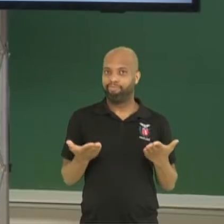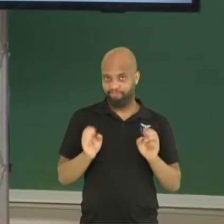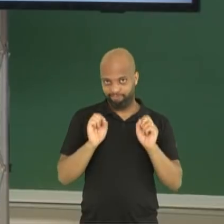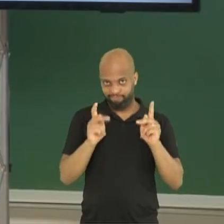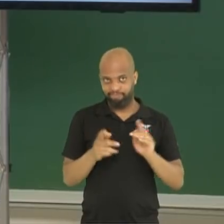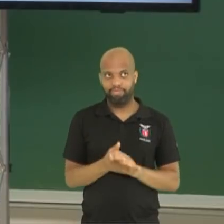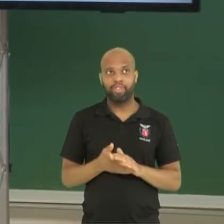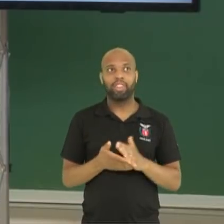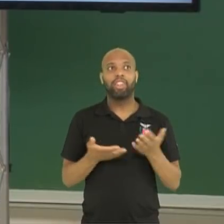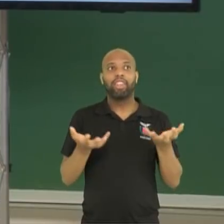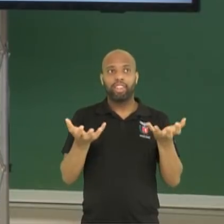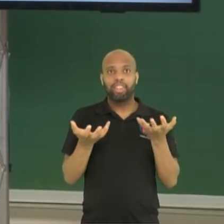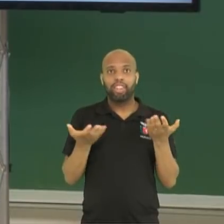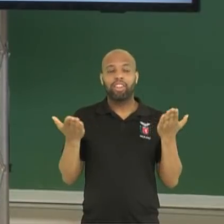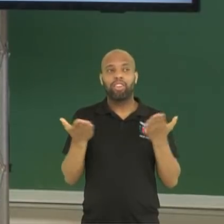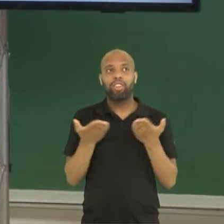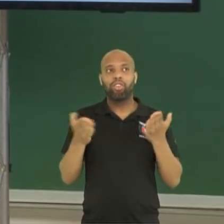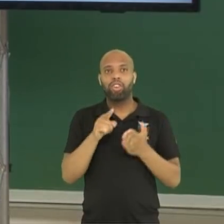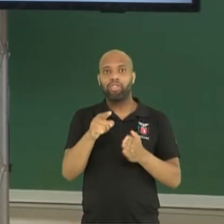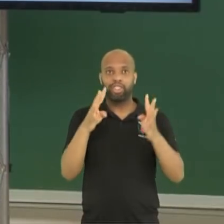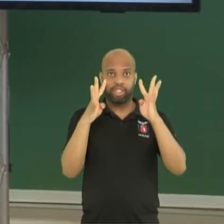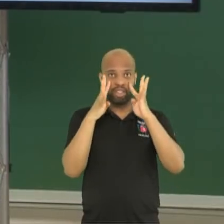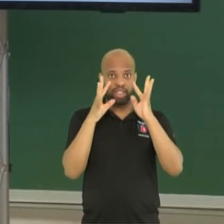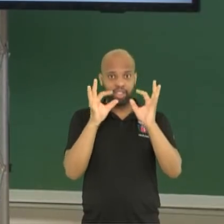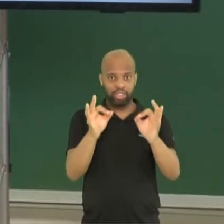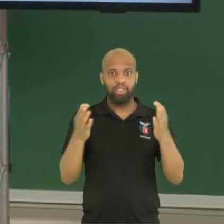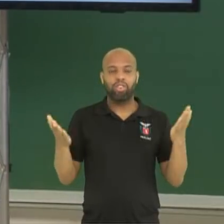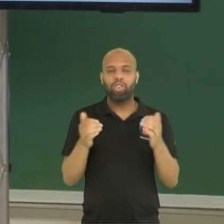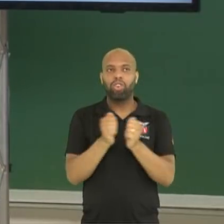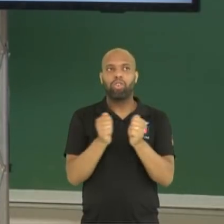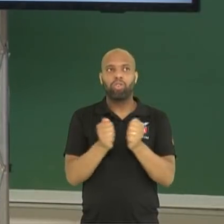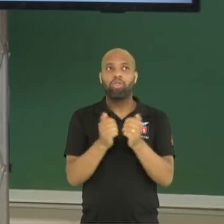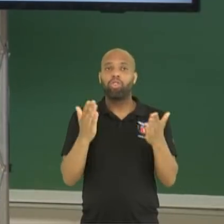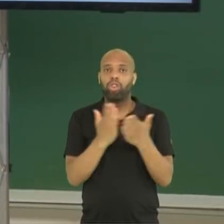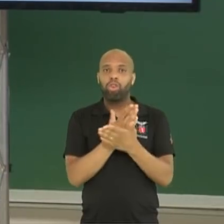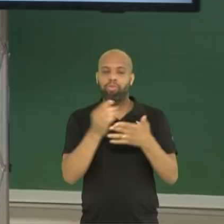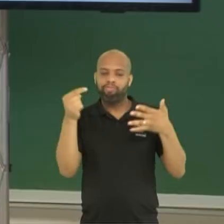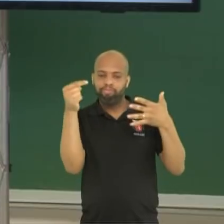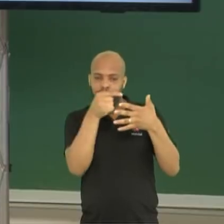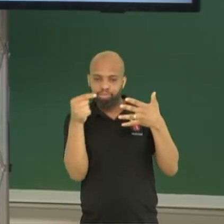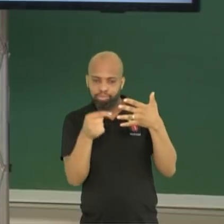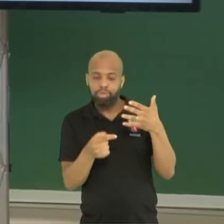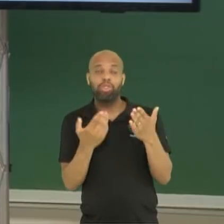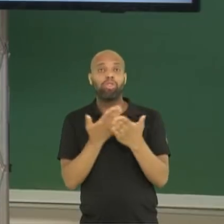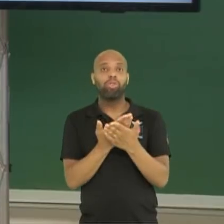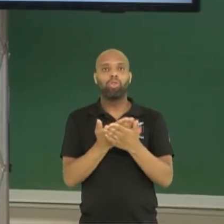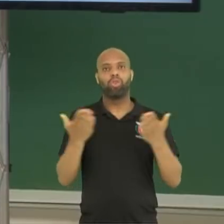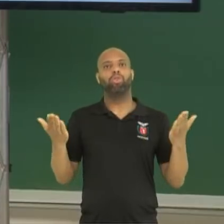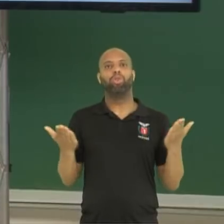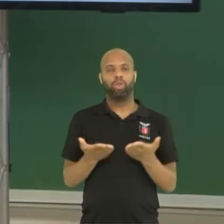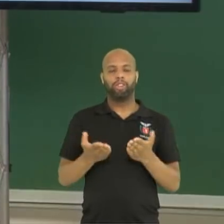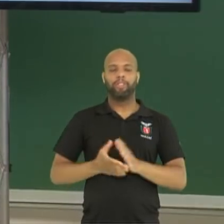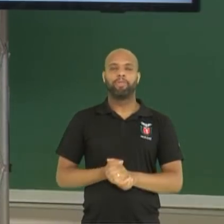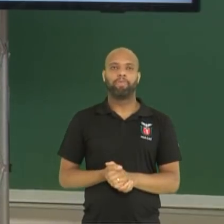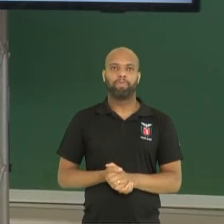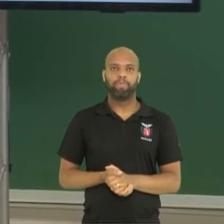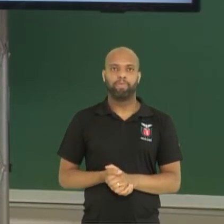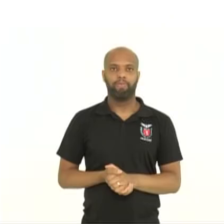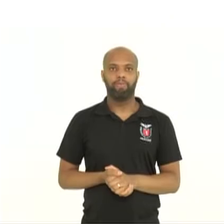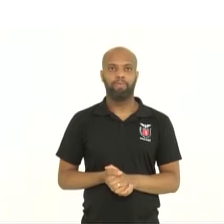bom? Então, eu gostaria que você prestasse atenção aqui em alguns itens que nós trabalhamos nessa aula,